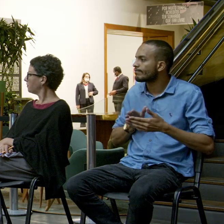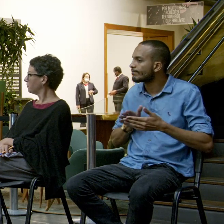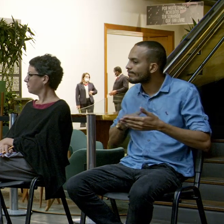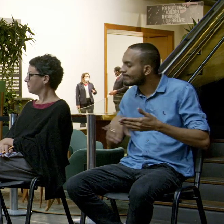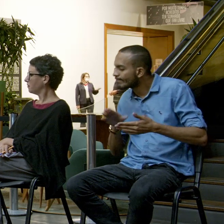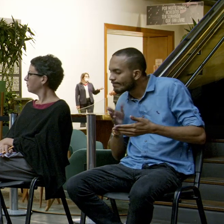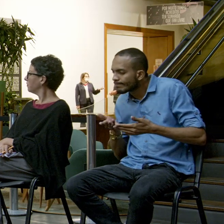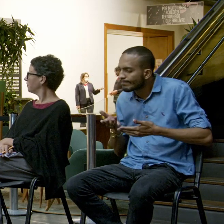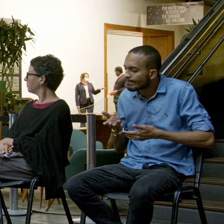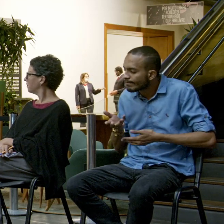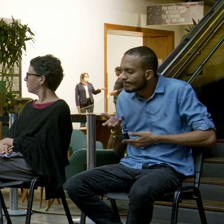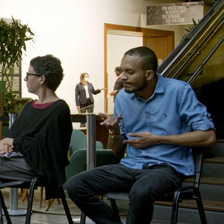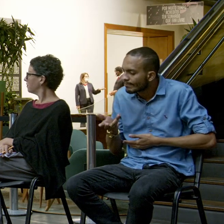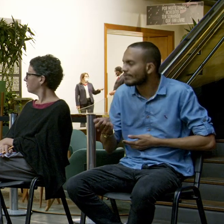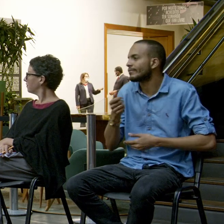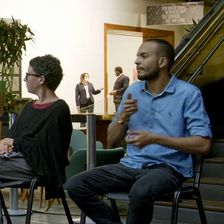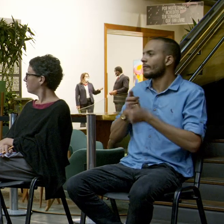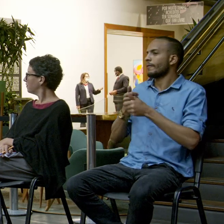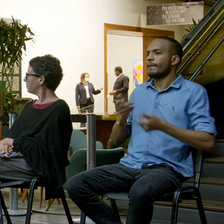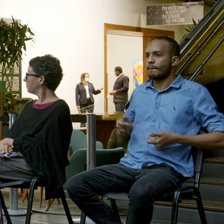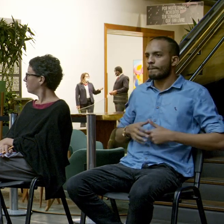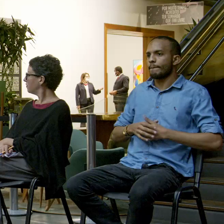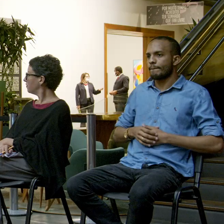ir chegando perto.